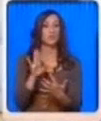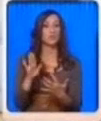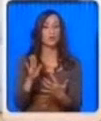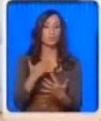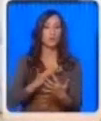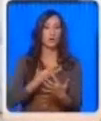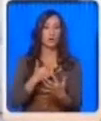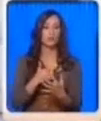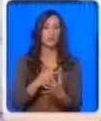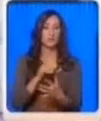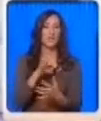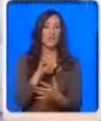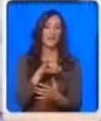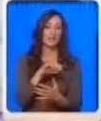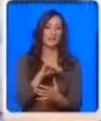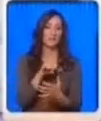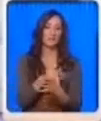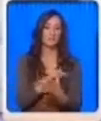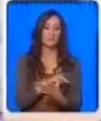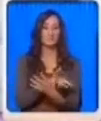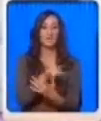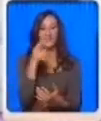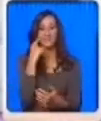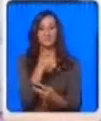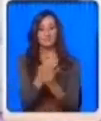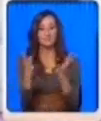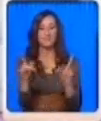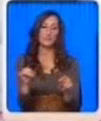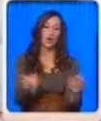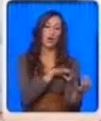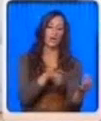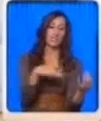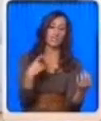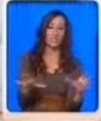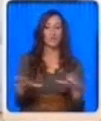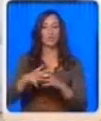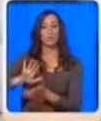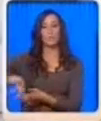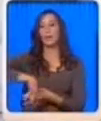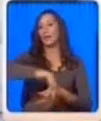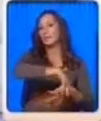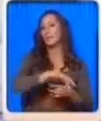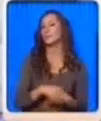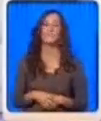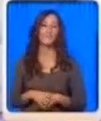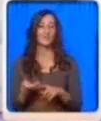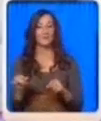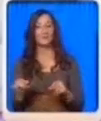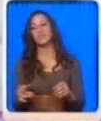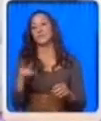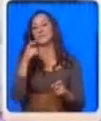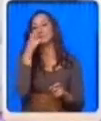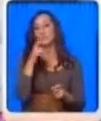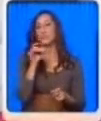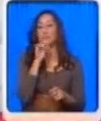o João Duarte Costa e a Hélia Gonçalves. E pronto, temos uma orquestra fantástico. E temos o grupo de baile. Para completar o elenco, todos aqueles que forem